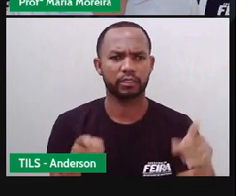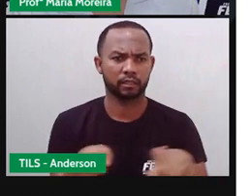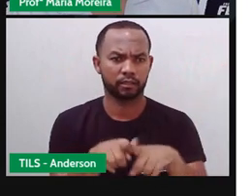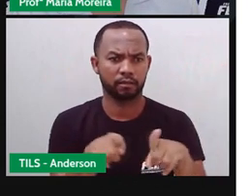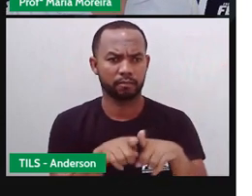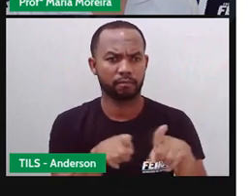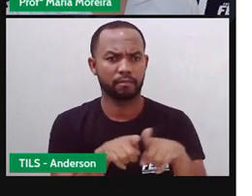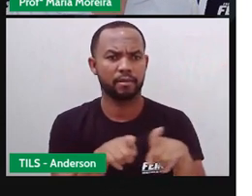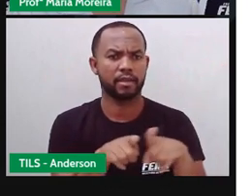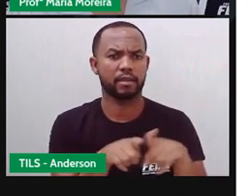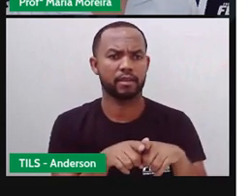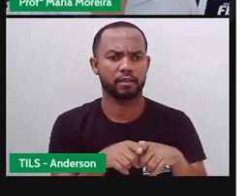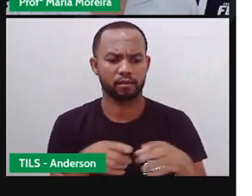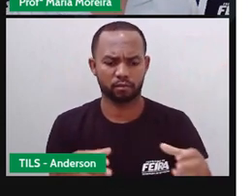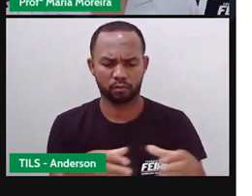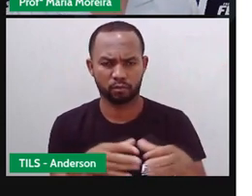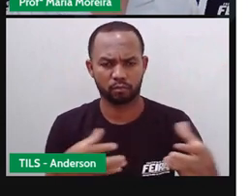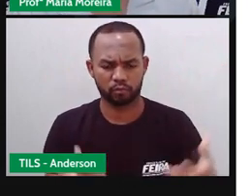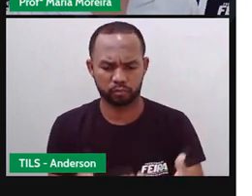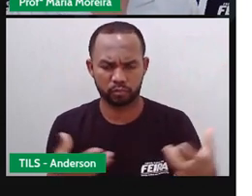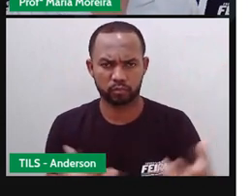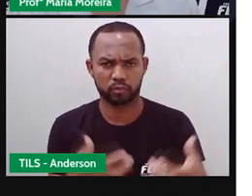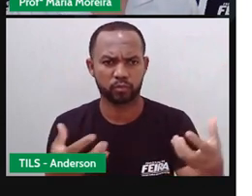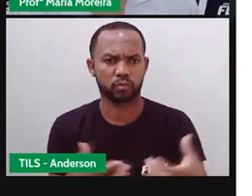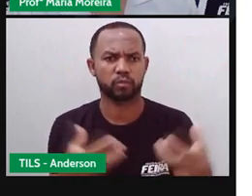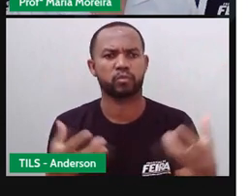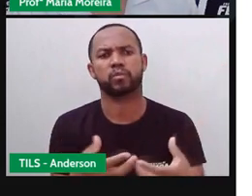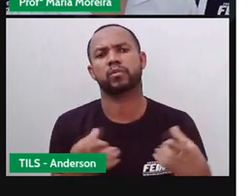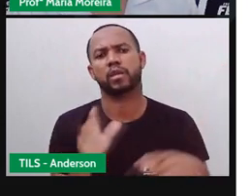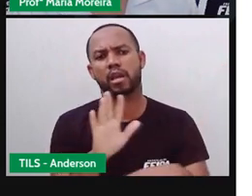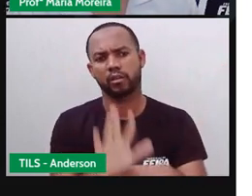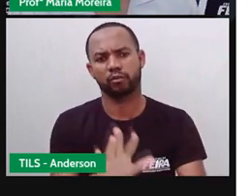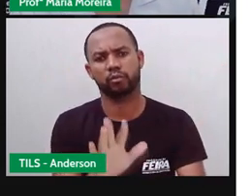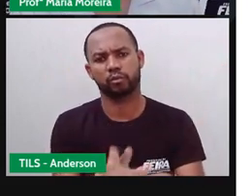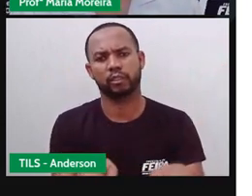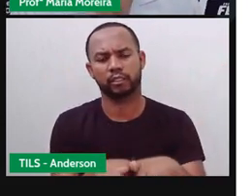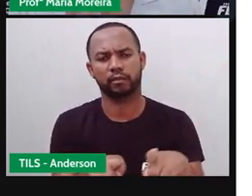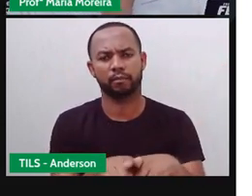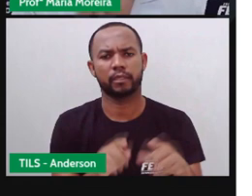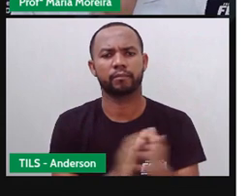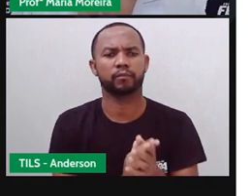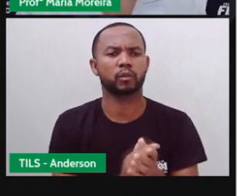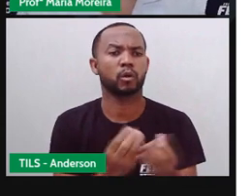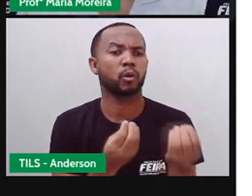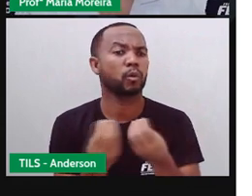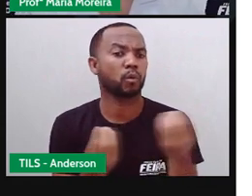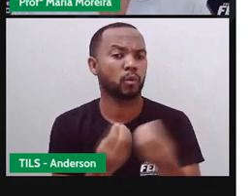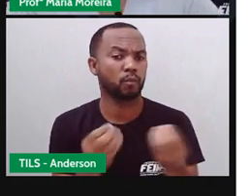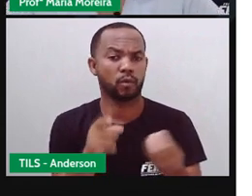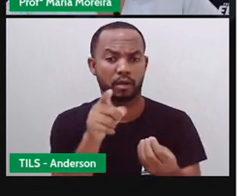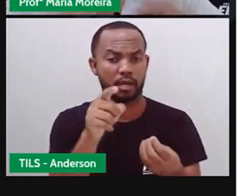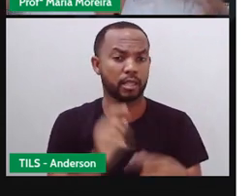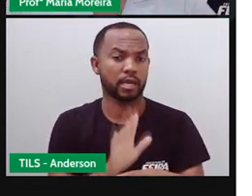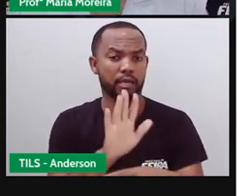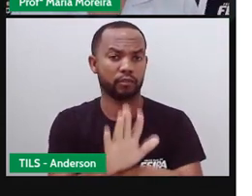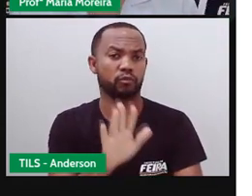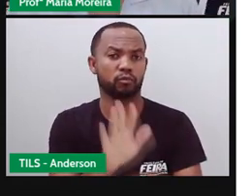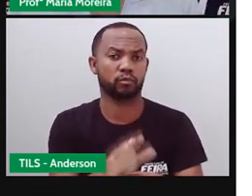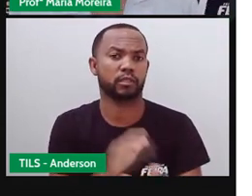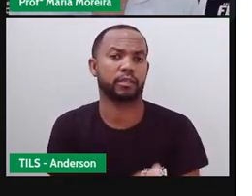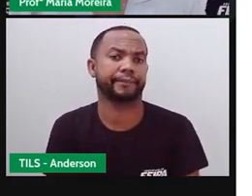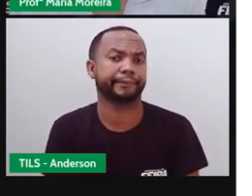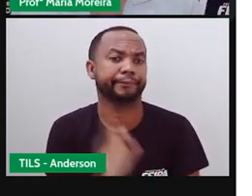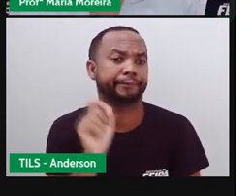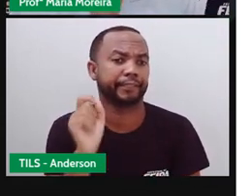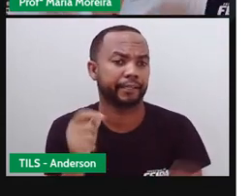agricultura e os conhecer algumas das funções desempenhadas pela Minhoca Eu já vimos aí várias imagens né Ela já apareceu